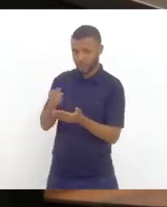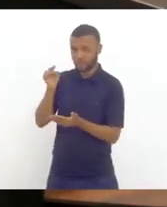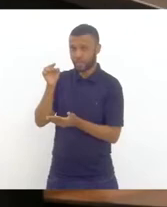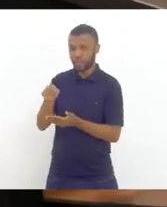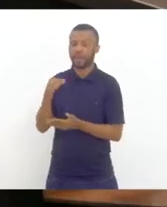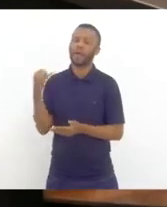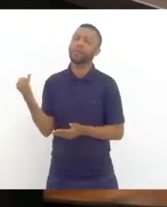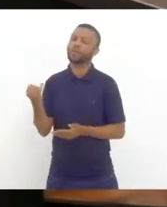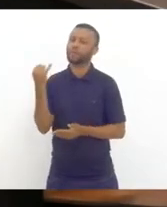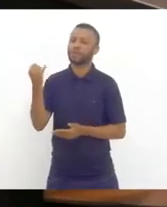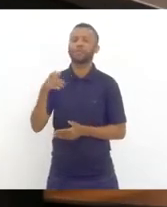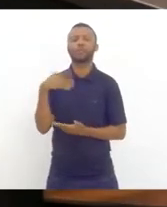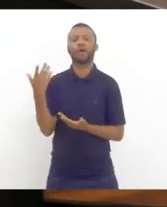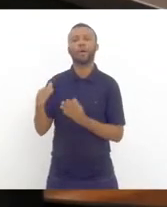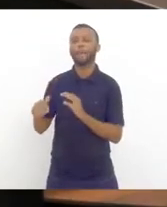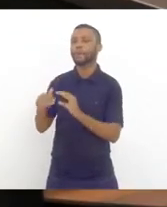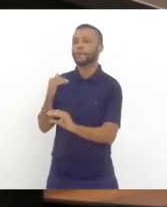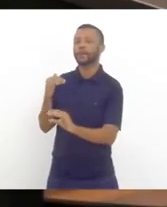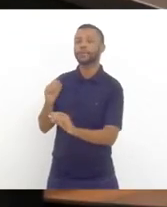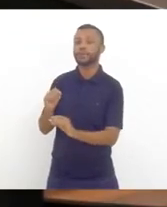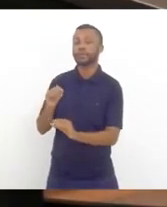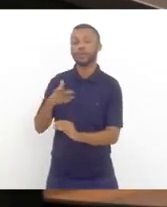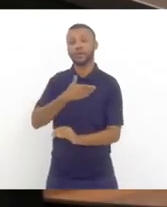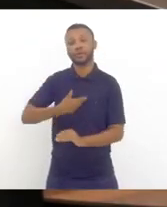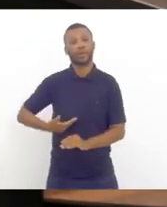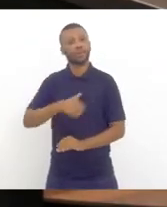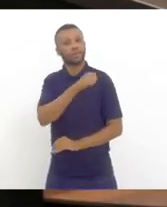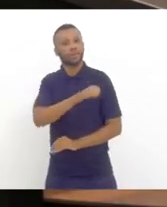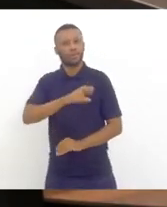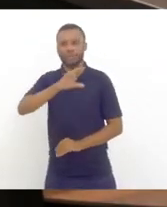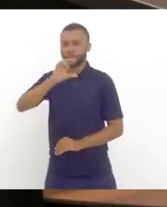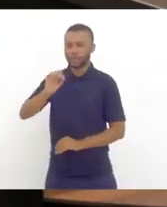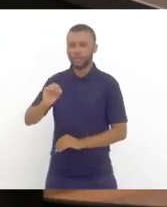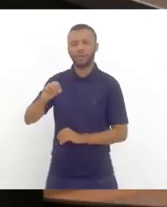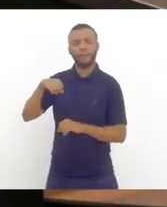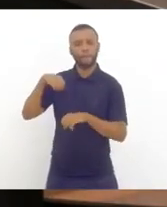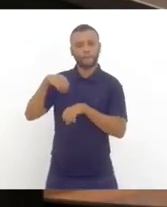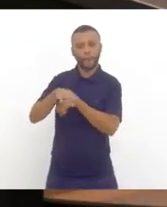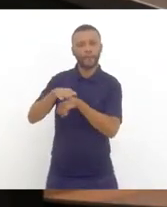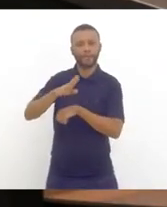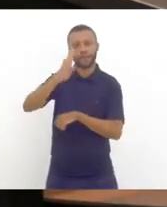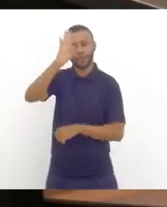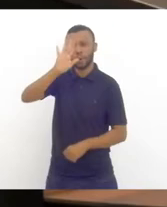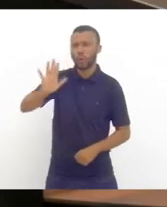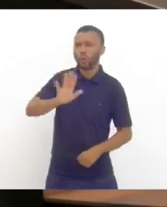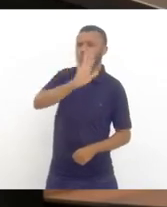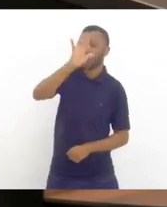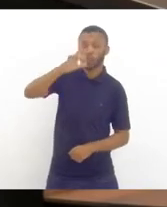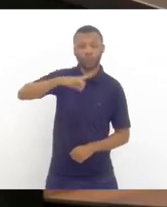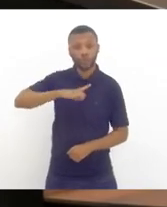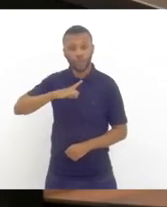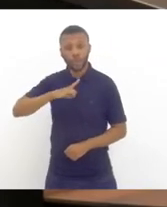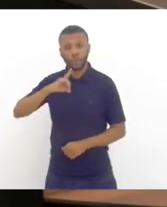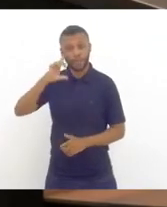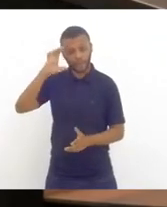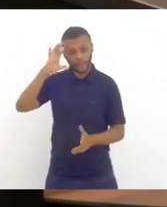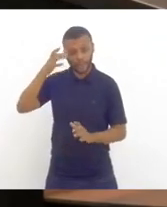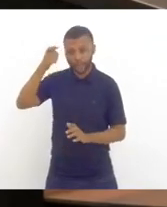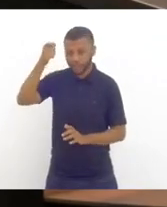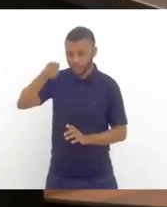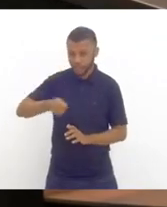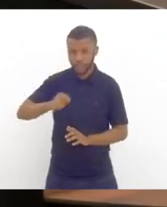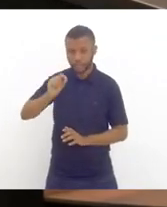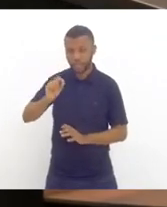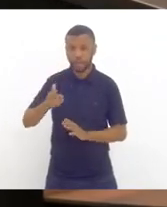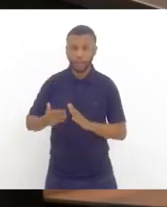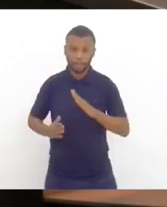importante qual é a mensagem que o Estado do Rio de Janeiro passa para o país. Quando a gente tem uma decisão de que o